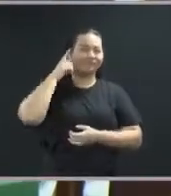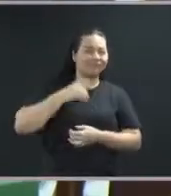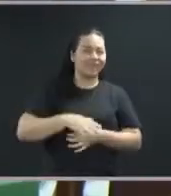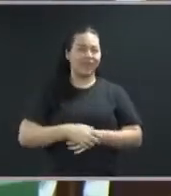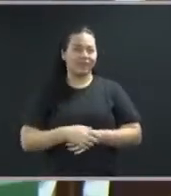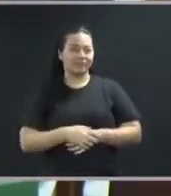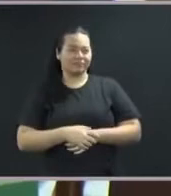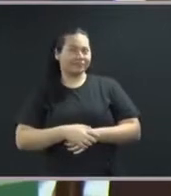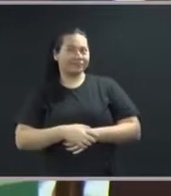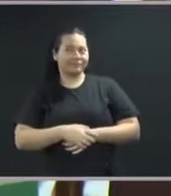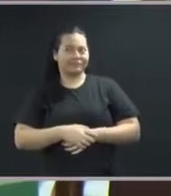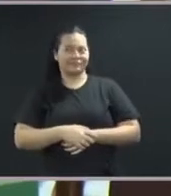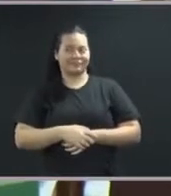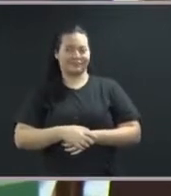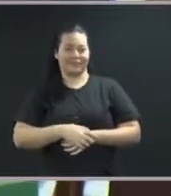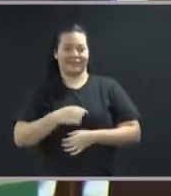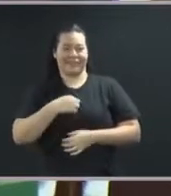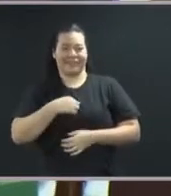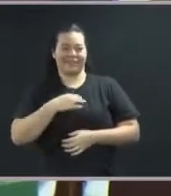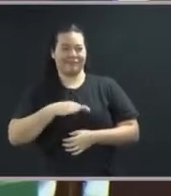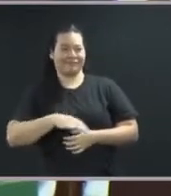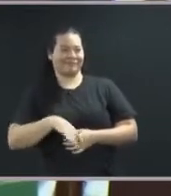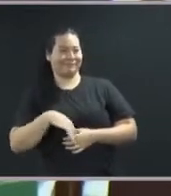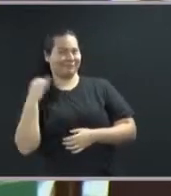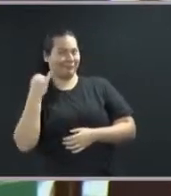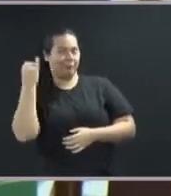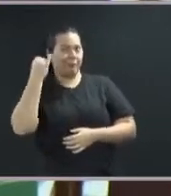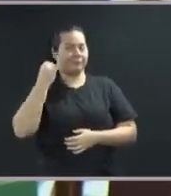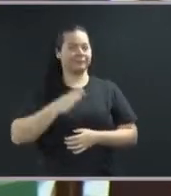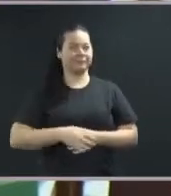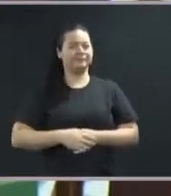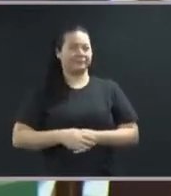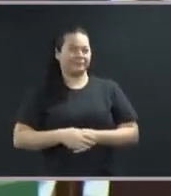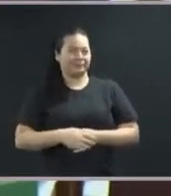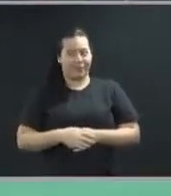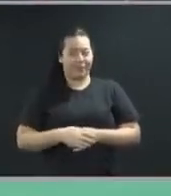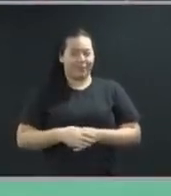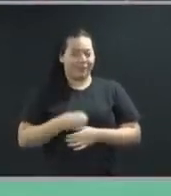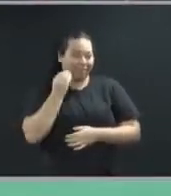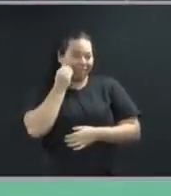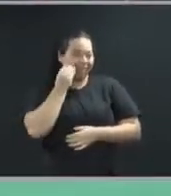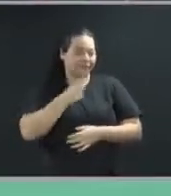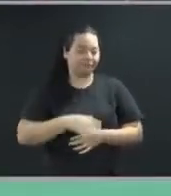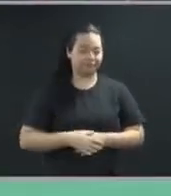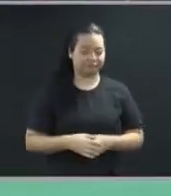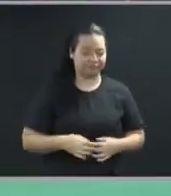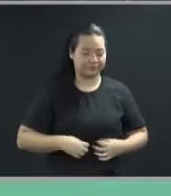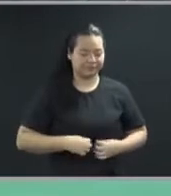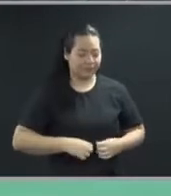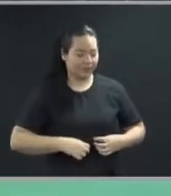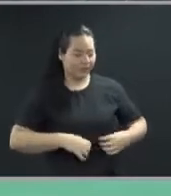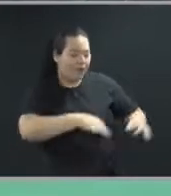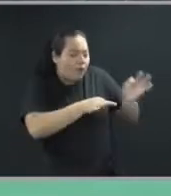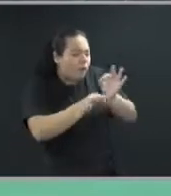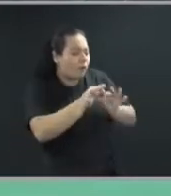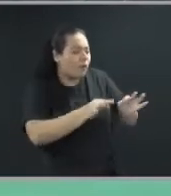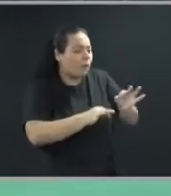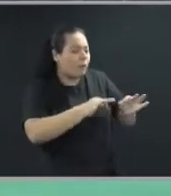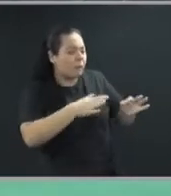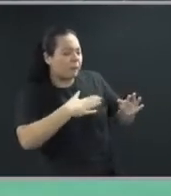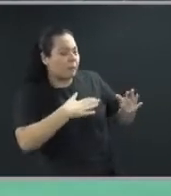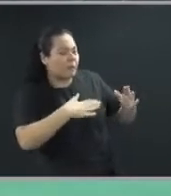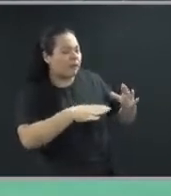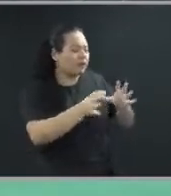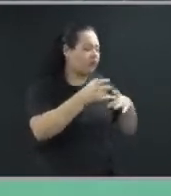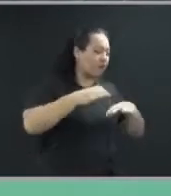mesmo de autoridade. Cheguei, peguei um sacão de lona para levar para minha casa, que era o resto do meu material. Cheguei no ponto de